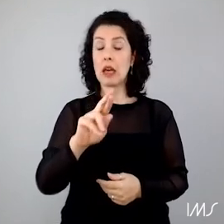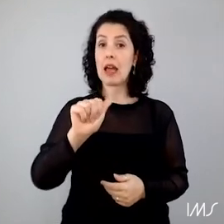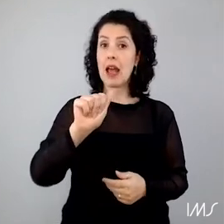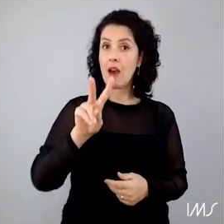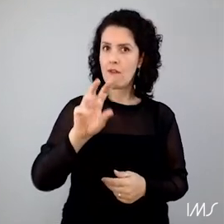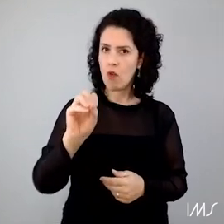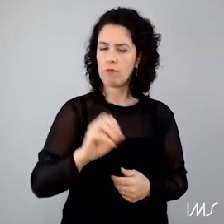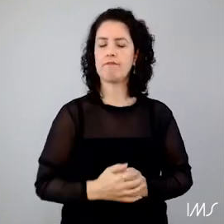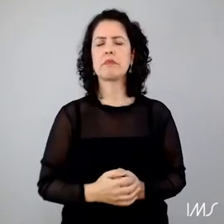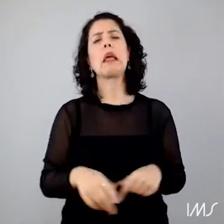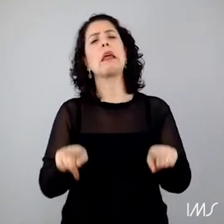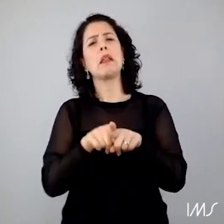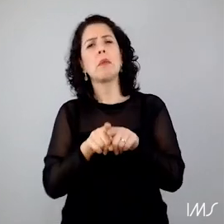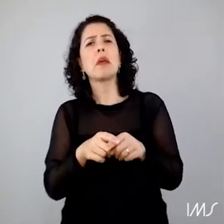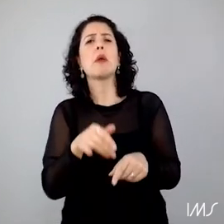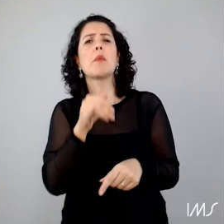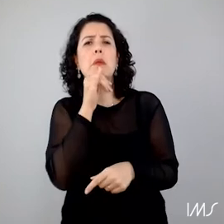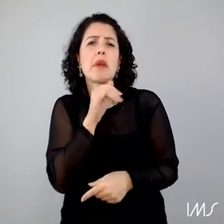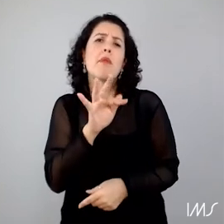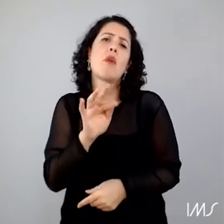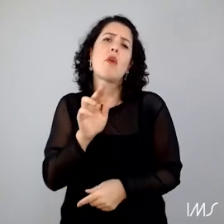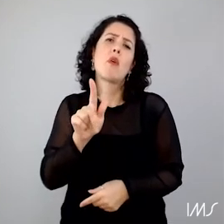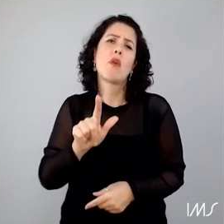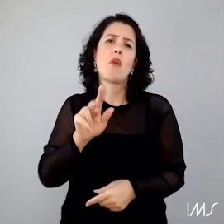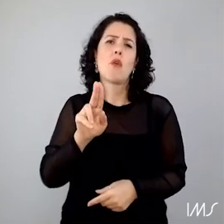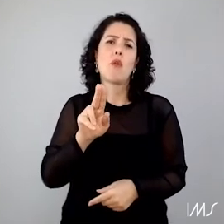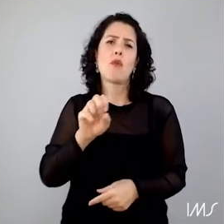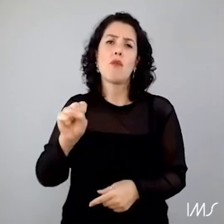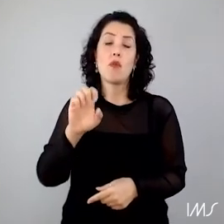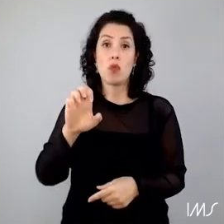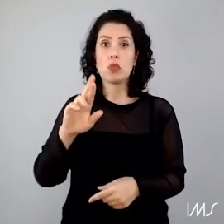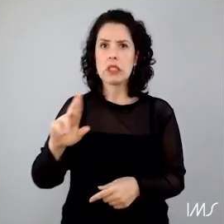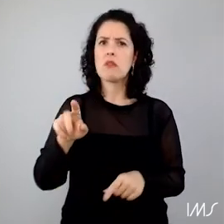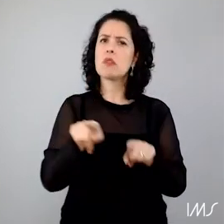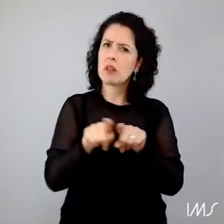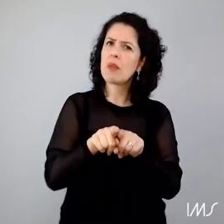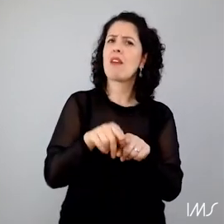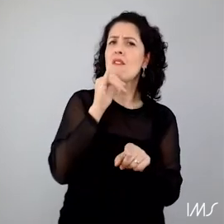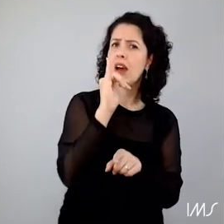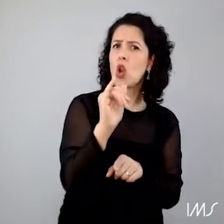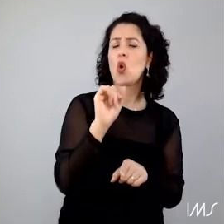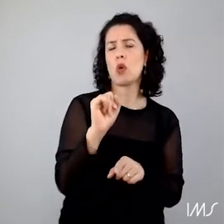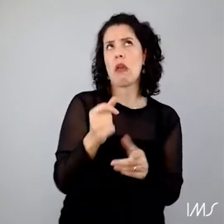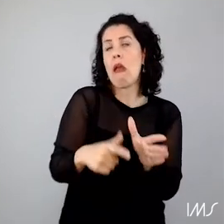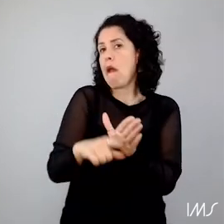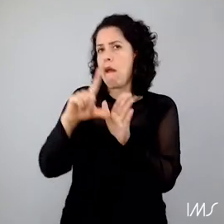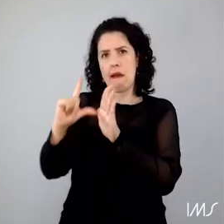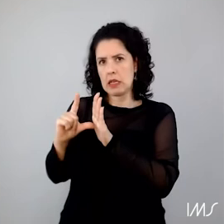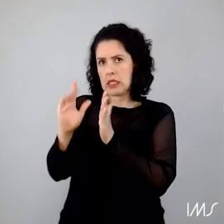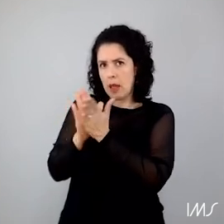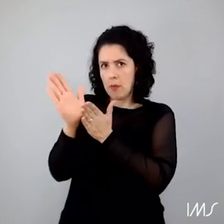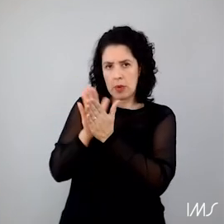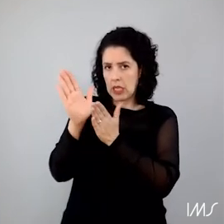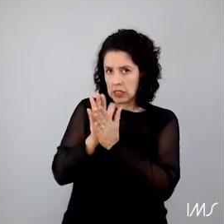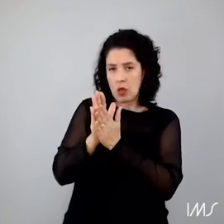mostrou antes mesmo da publicação de Filosofia da Fotografia. Então, me parece que a Stefania parece adotar uma abordagem do fotográfico por